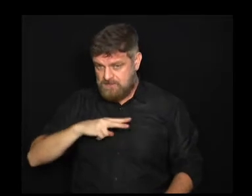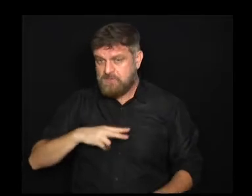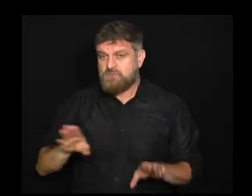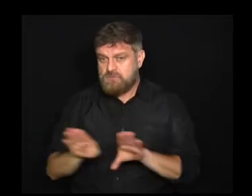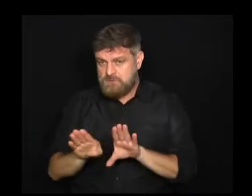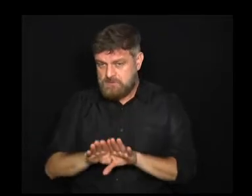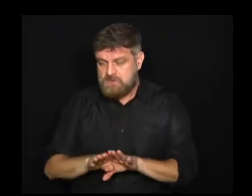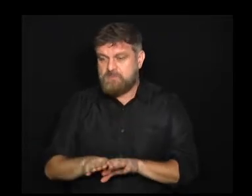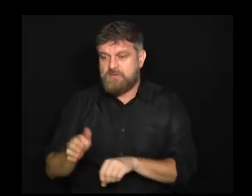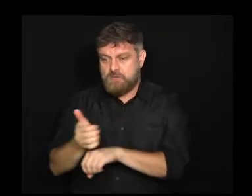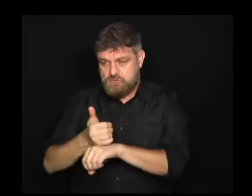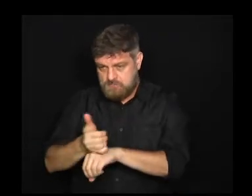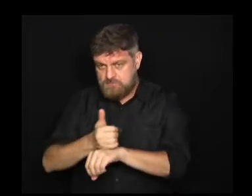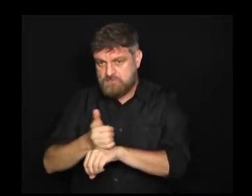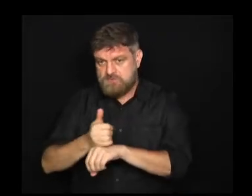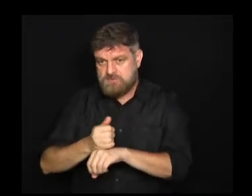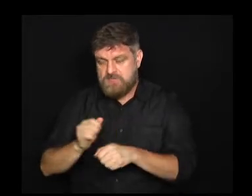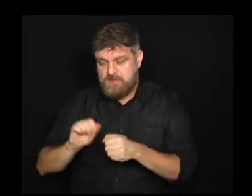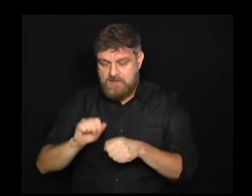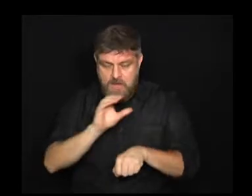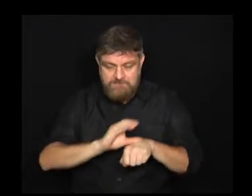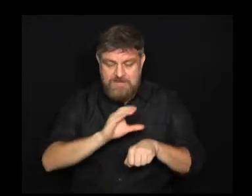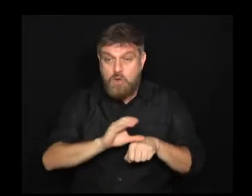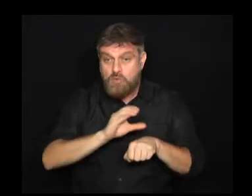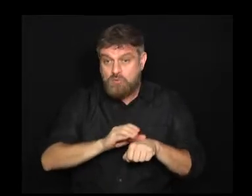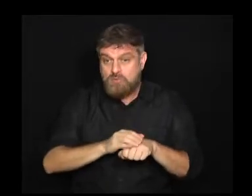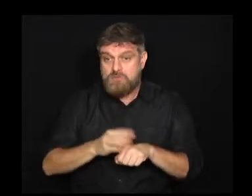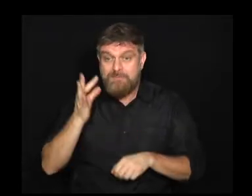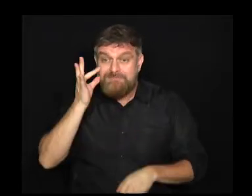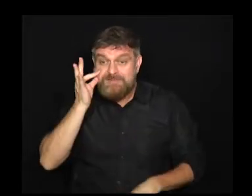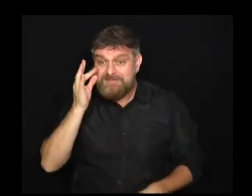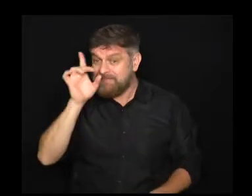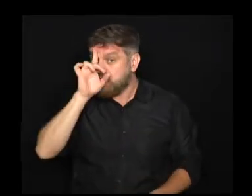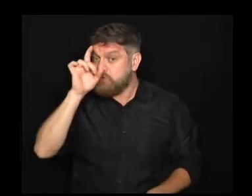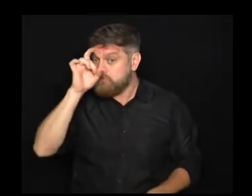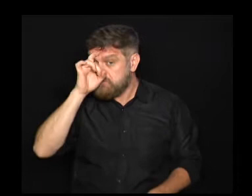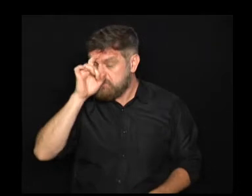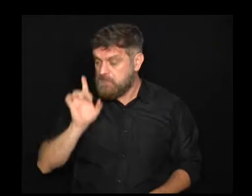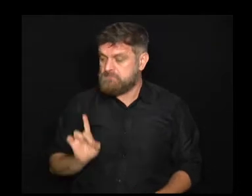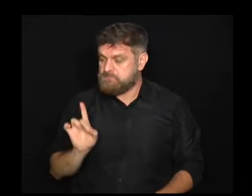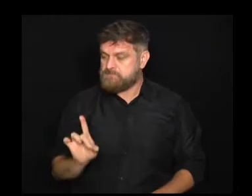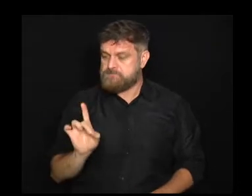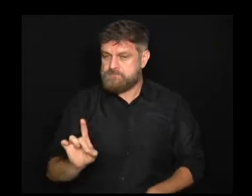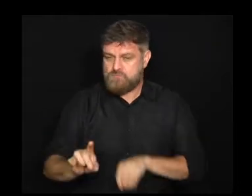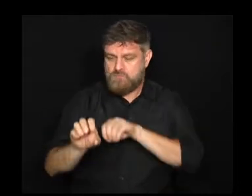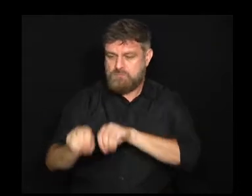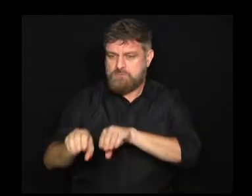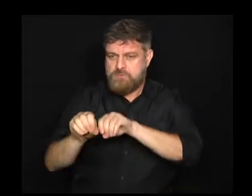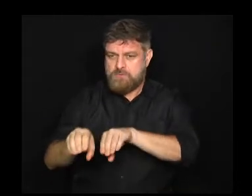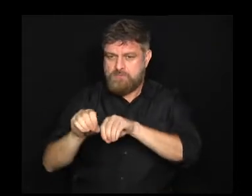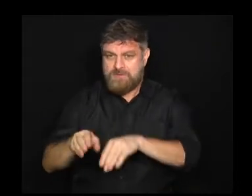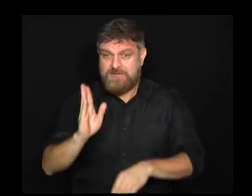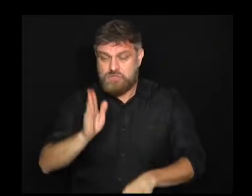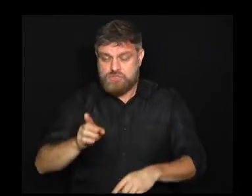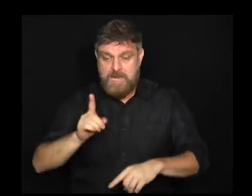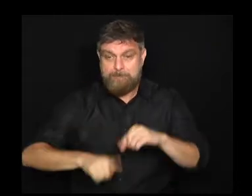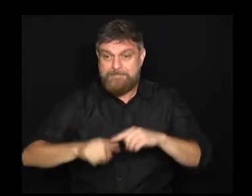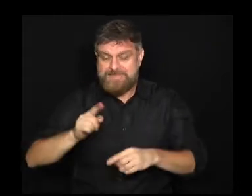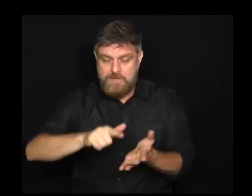capacitação em hospitais, né? E incluindo já o envio de material